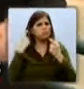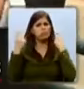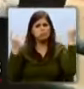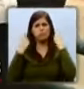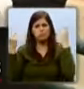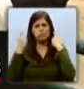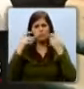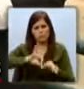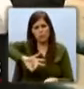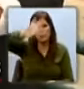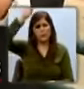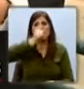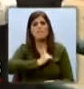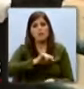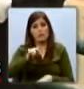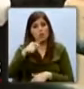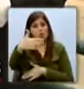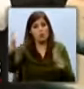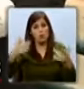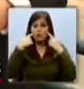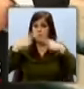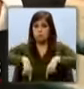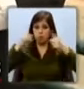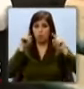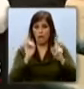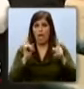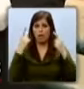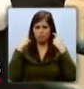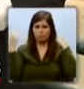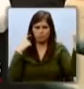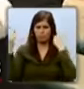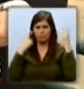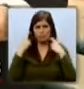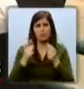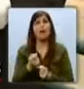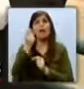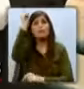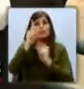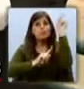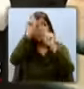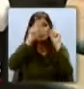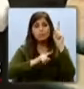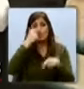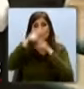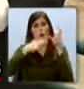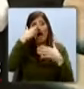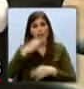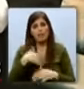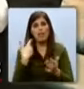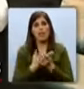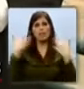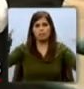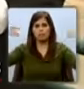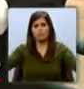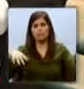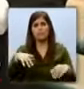Este é um dos locais públicos que serve exatamente para queimar manchões e outros foguetes a população acredita que serve para espantar os